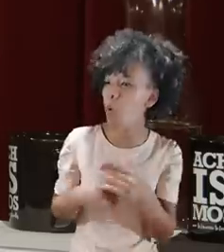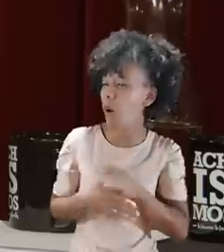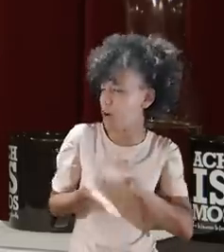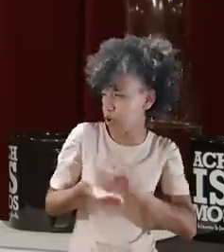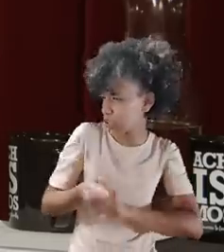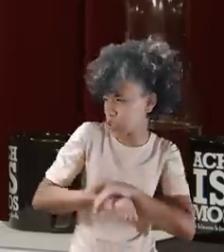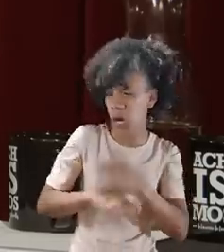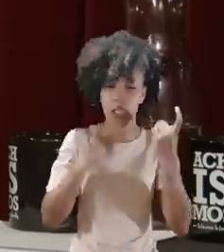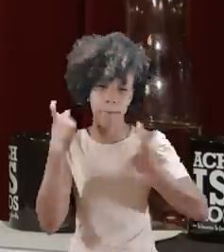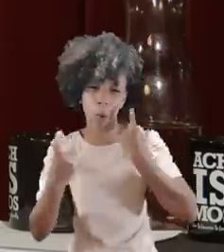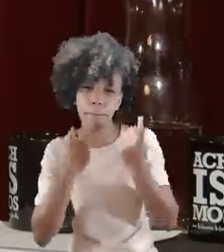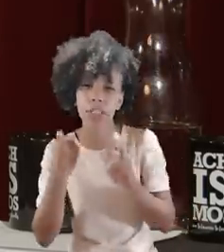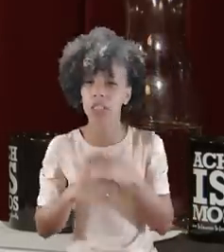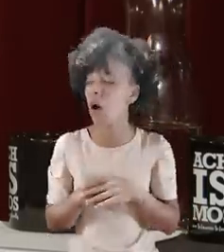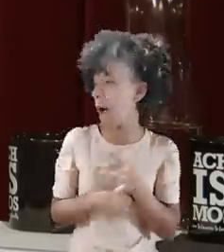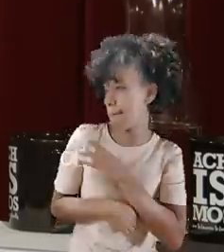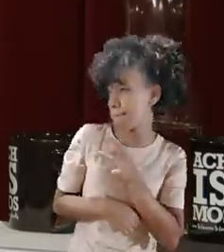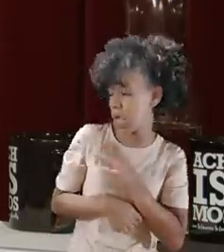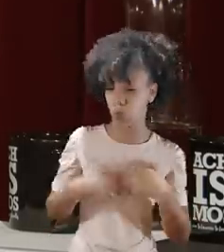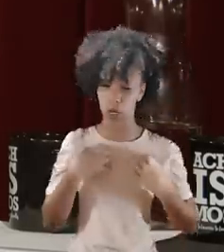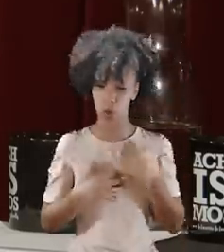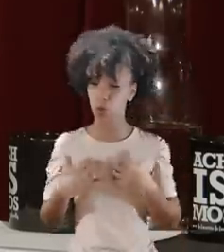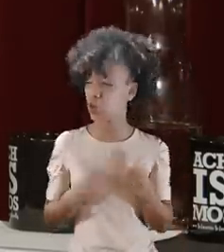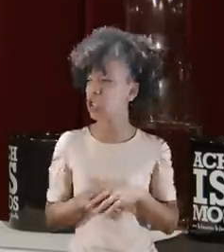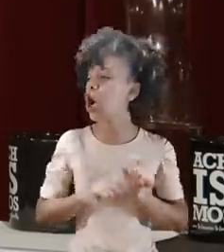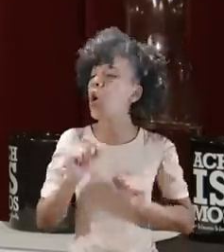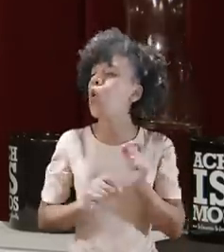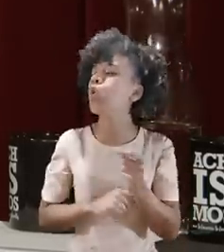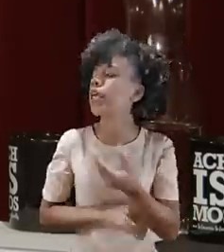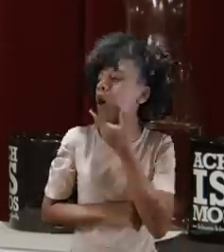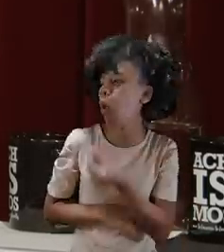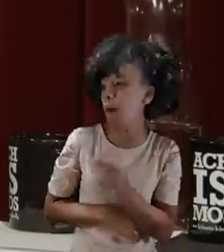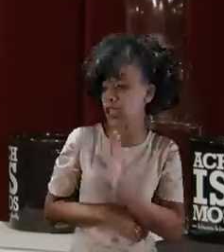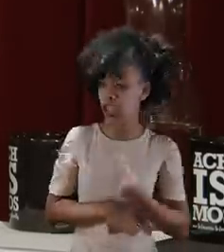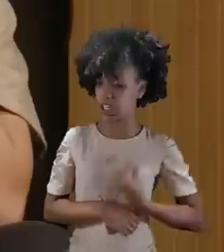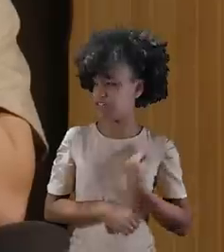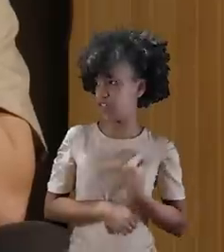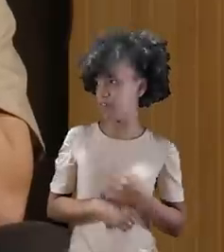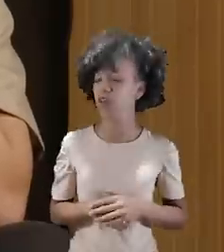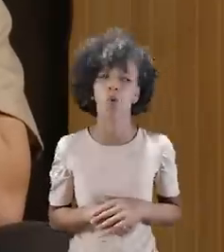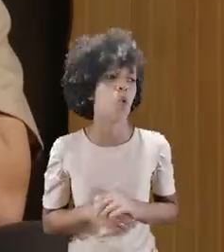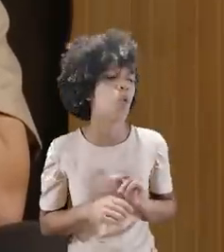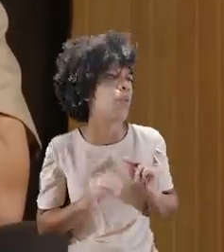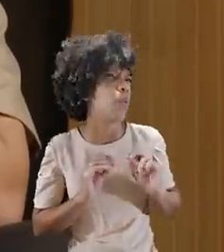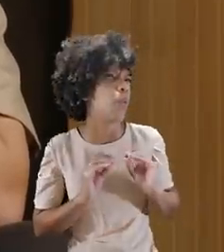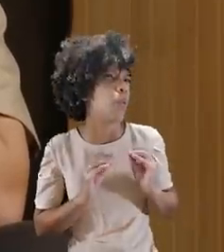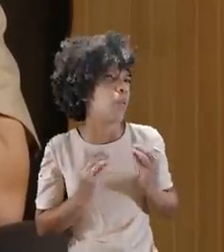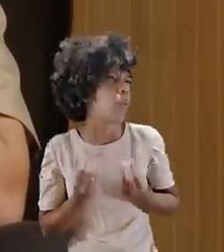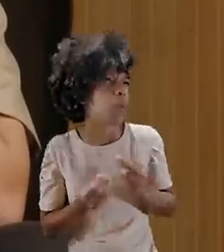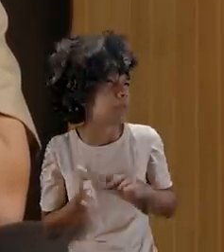qual que é a insegurança preocupação medos angústia tem que o homem já que você convive com tanto cara que que é o